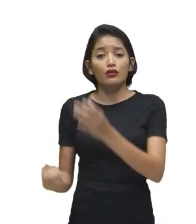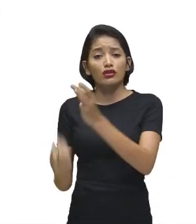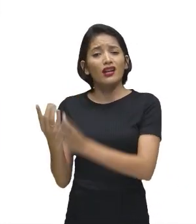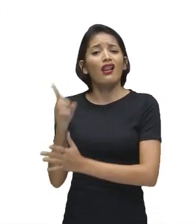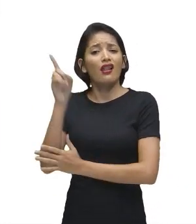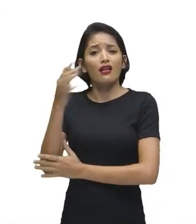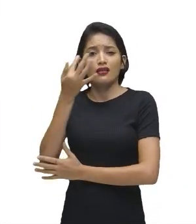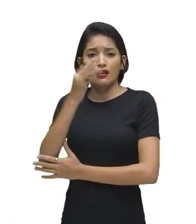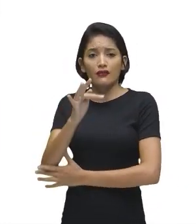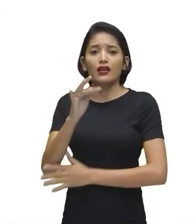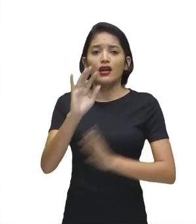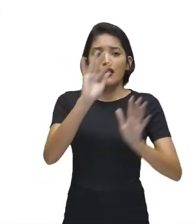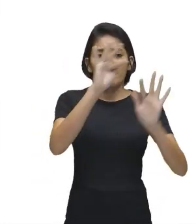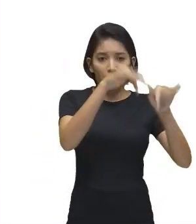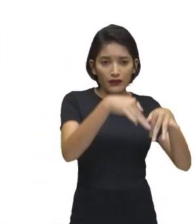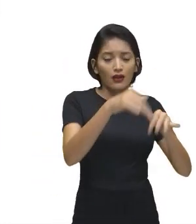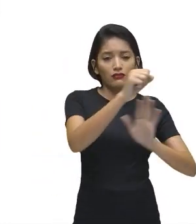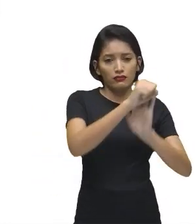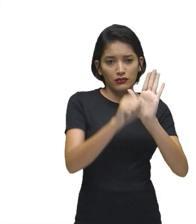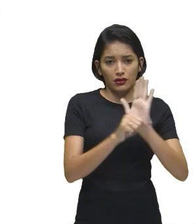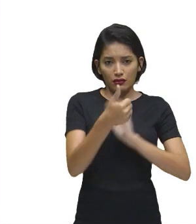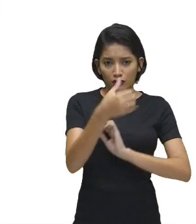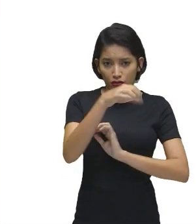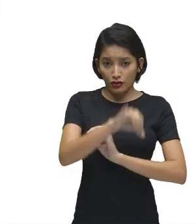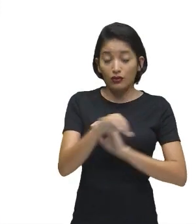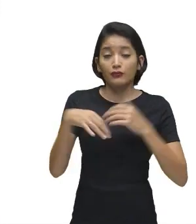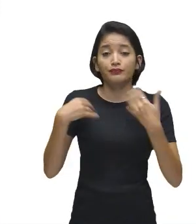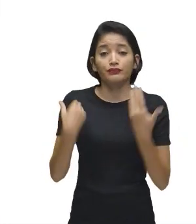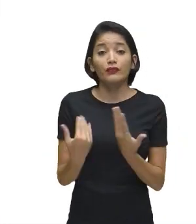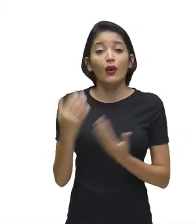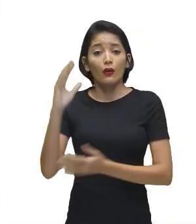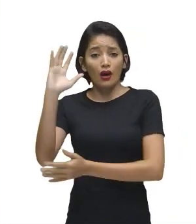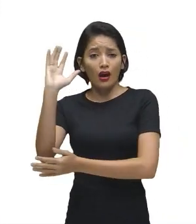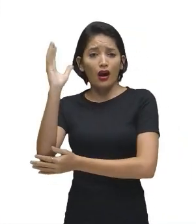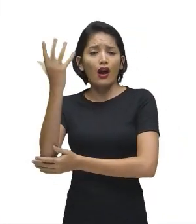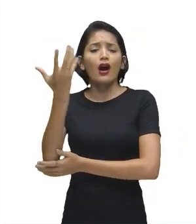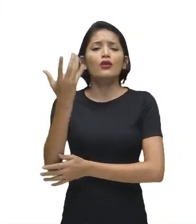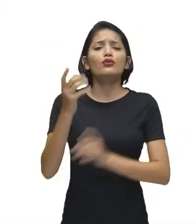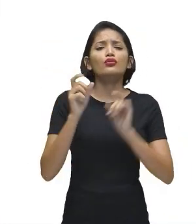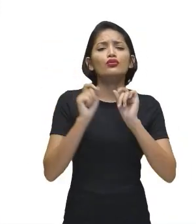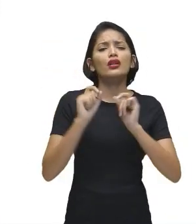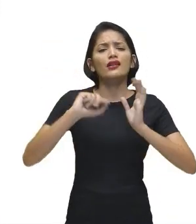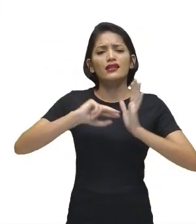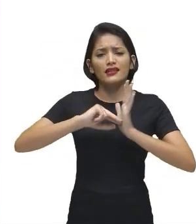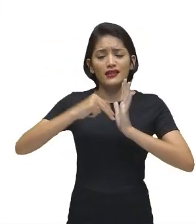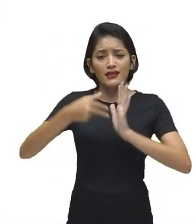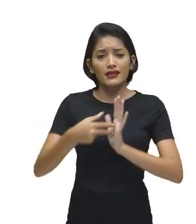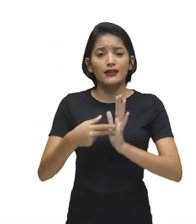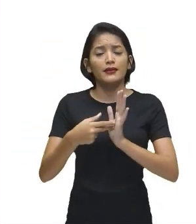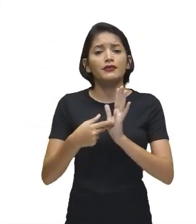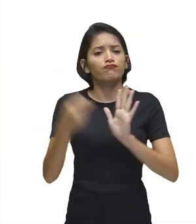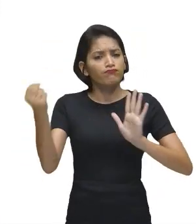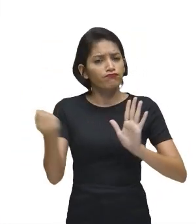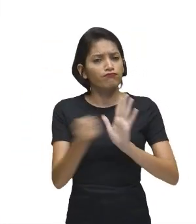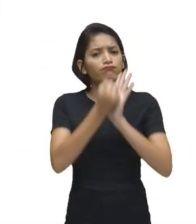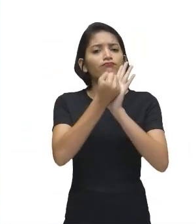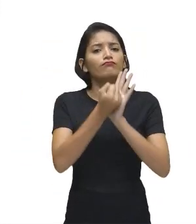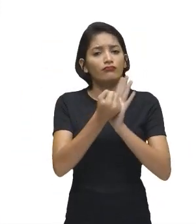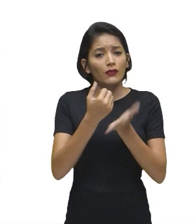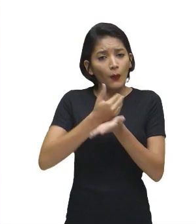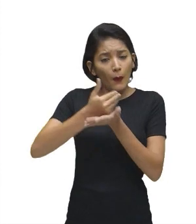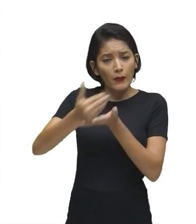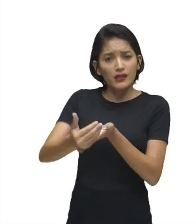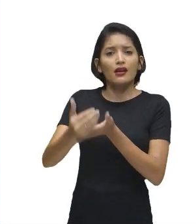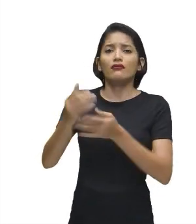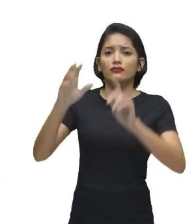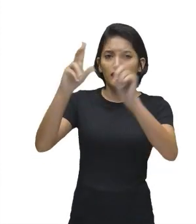do século XIX. Este movimento é considerado o marco inicial da arte